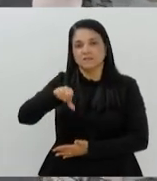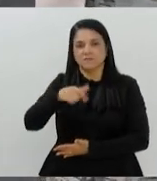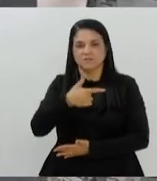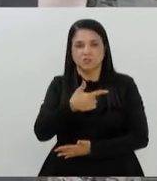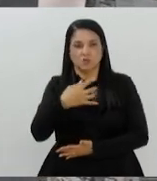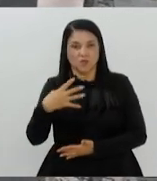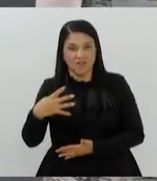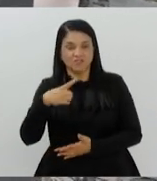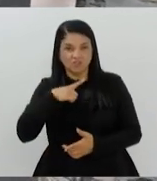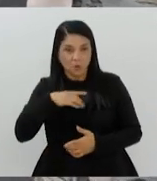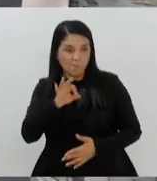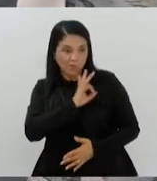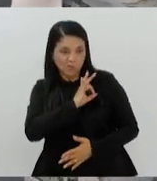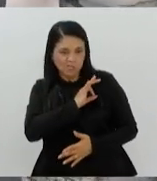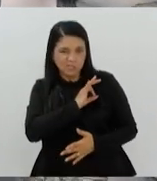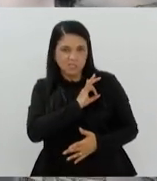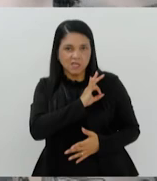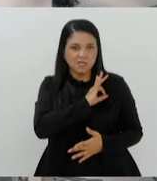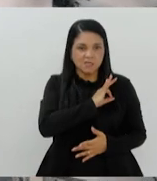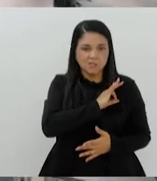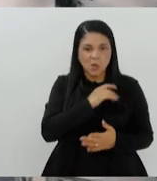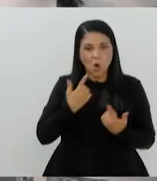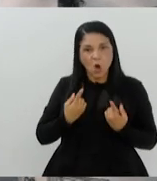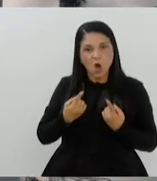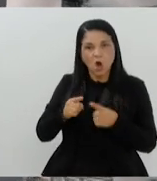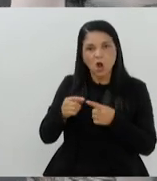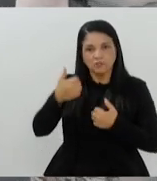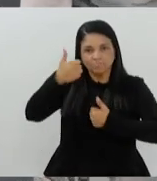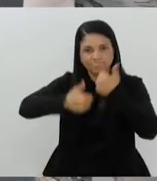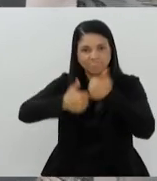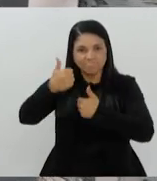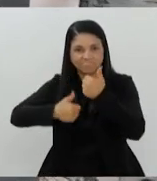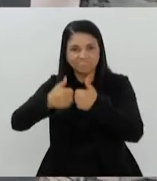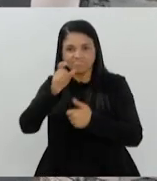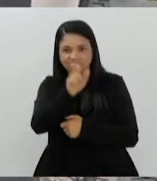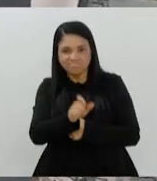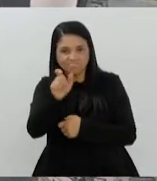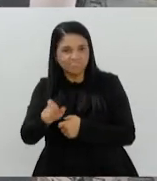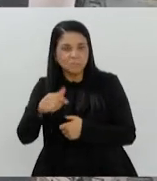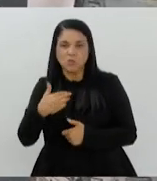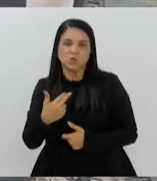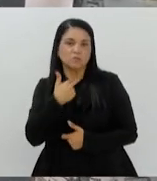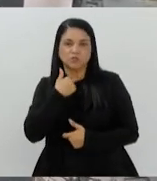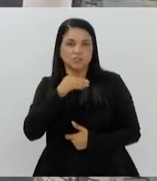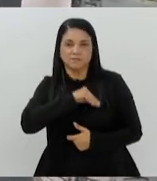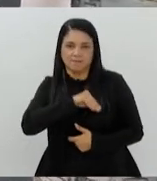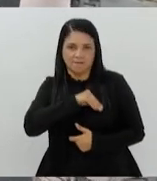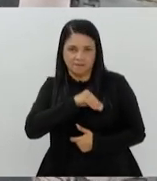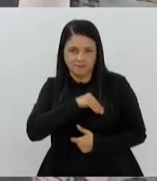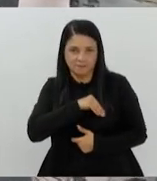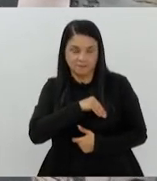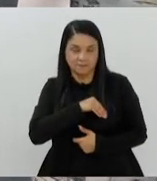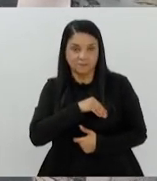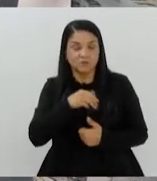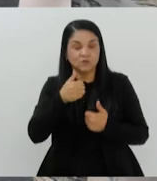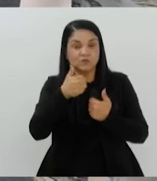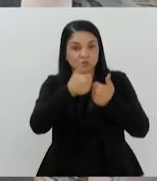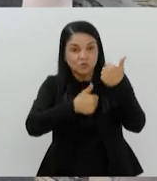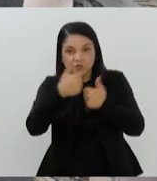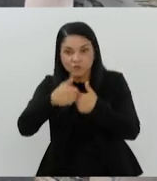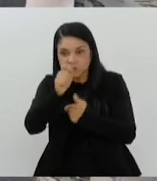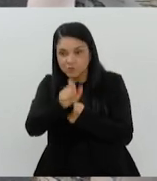batidas policiais contra os jogadores porque eles não podiam receber salários. E os jogadores do Vasco